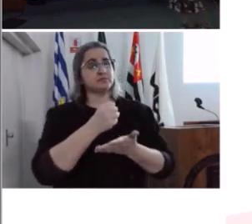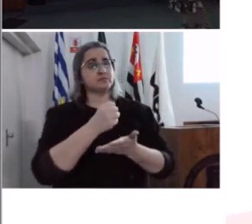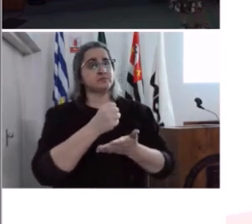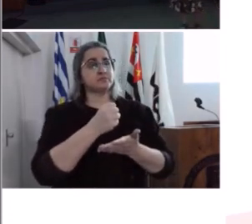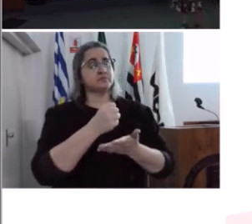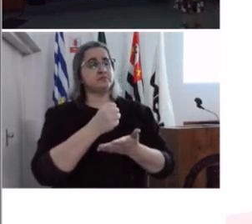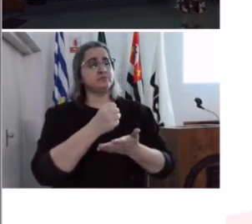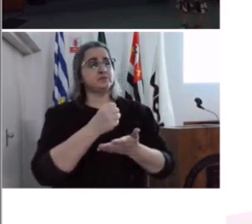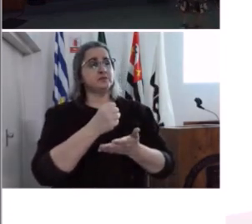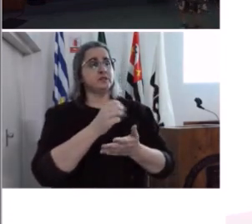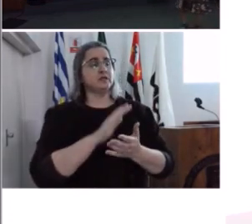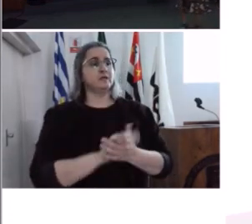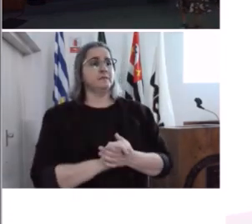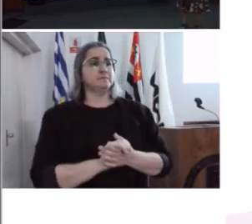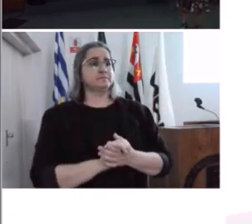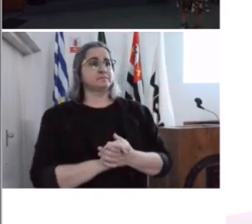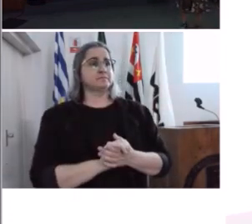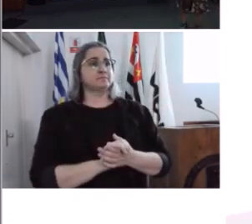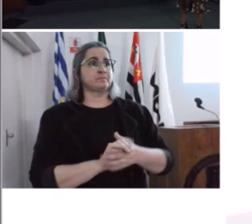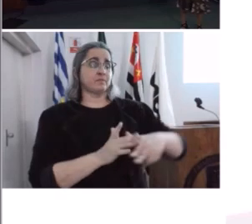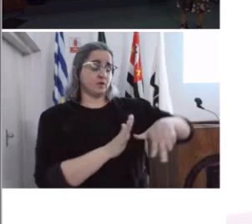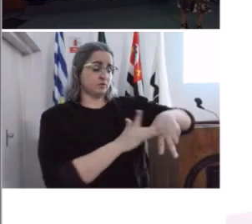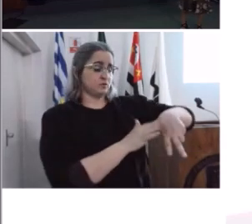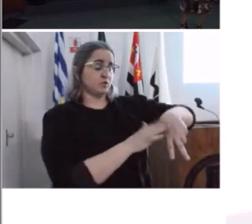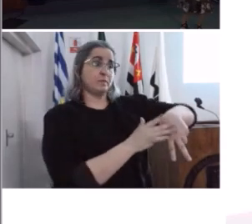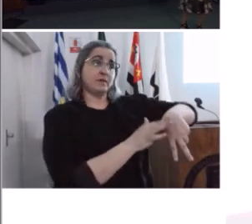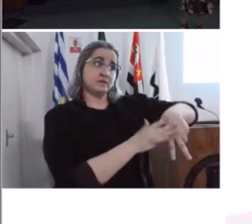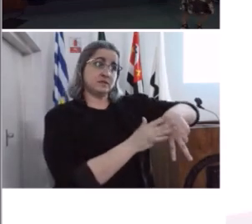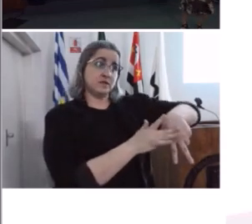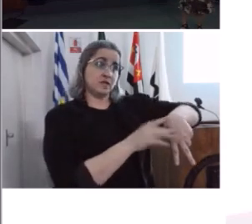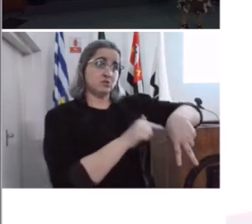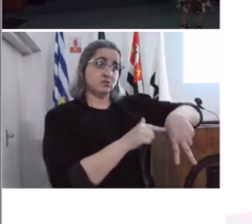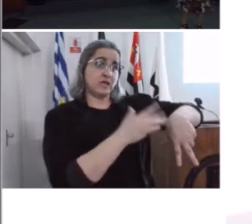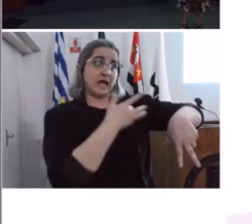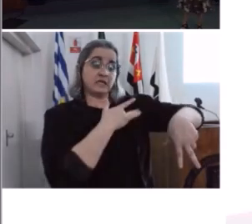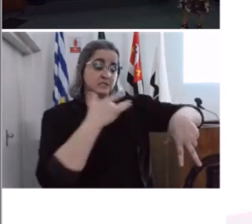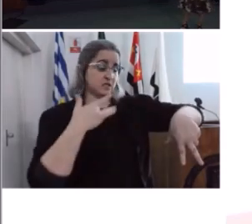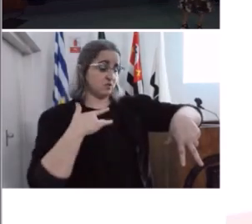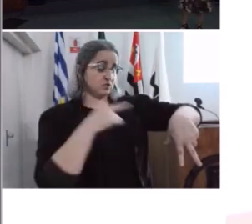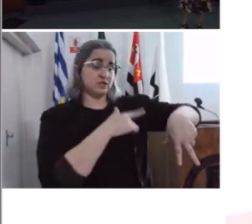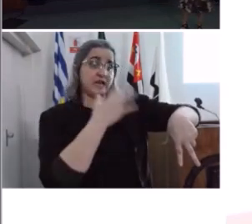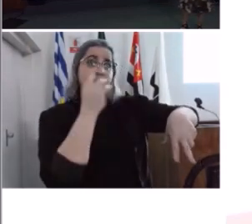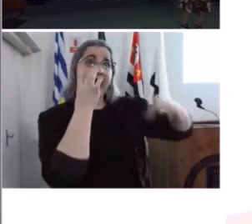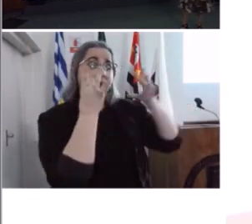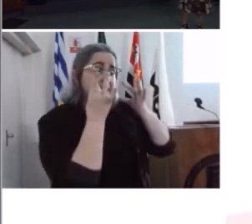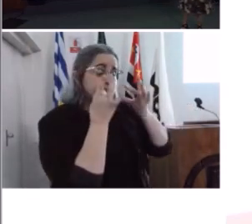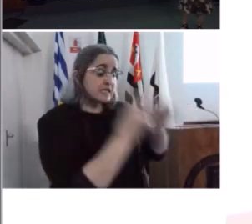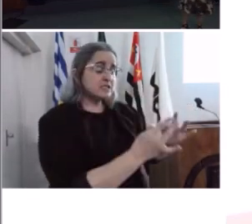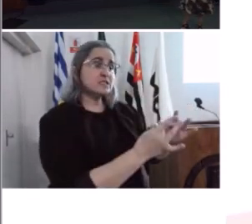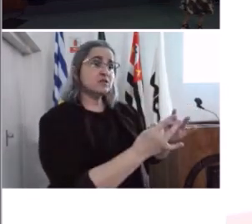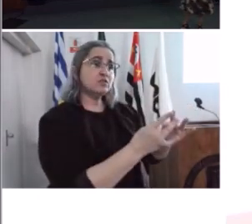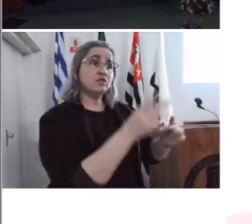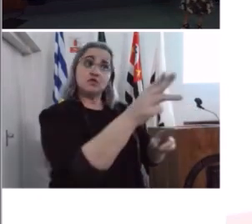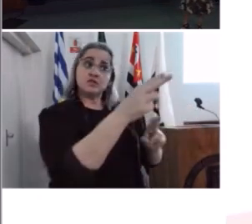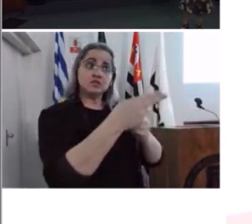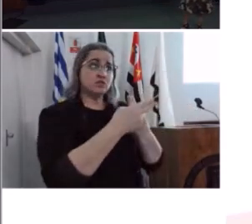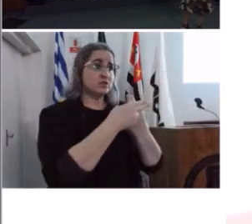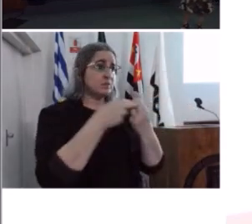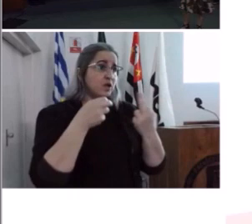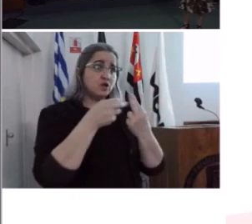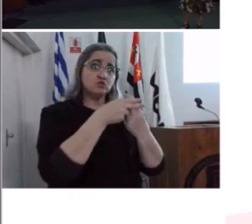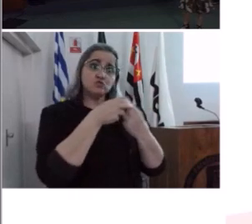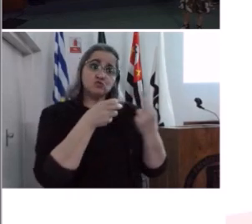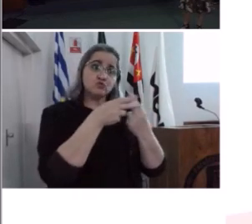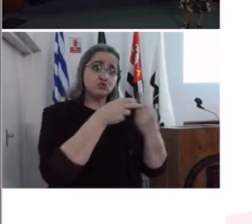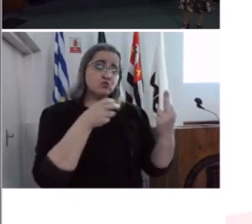com a atenção, que a gente fala, integral à saúde. É o que vocês vão trabalhar, gente, no SUS. Você trabalha